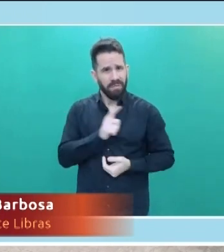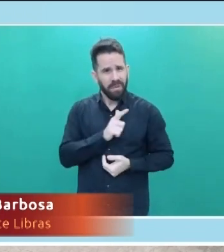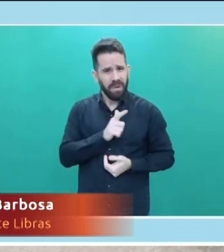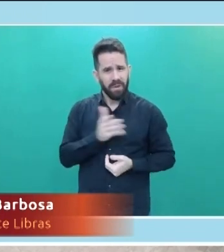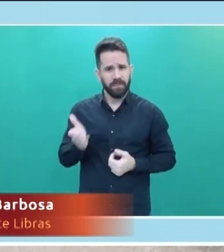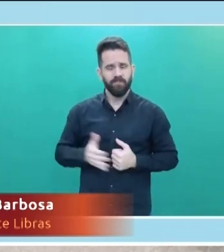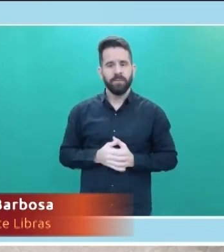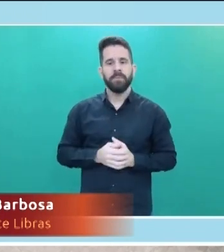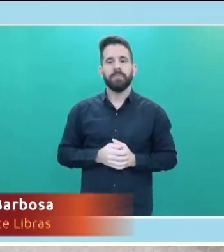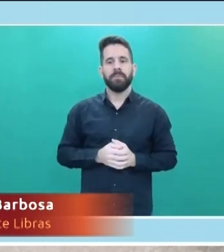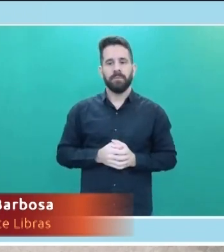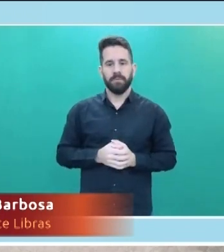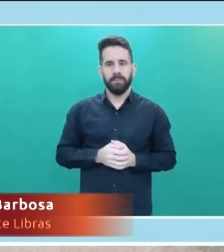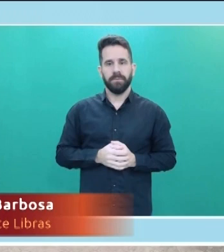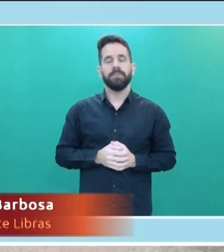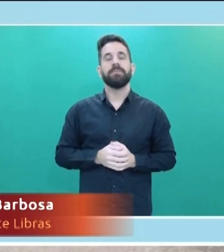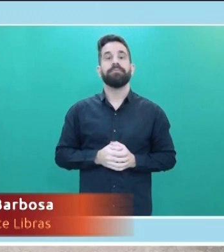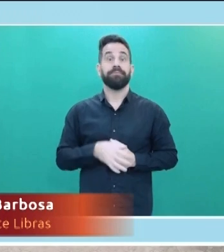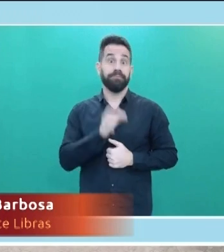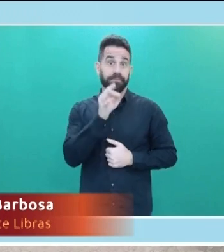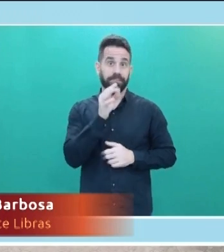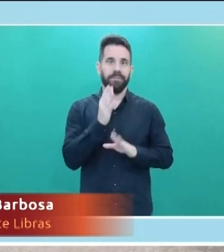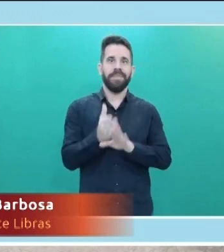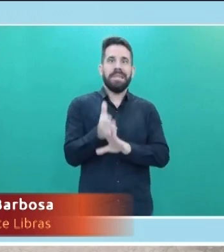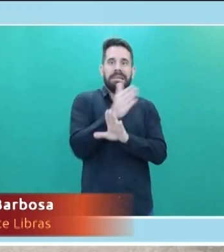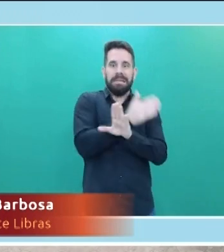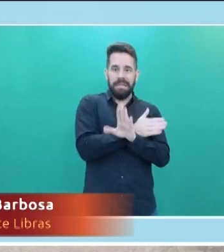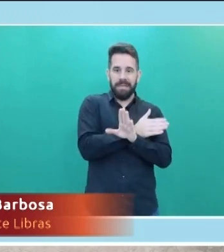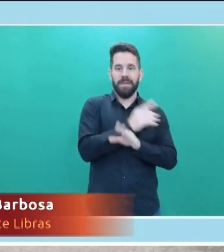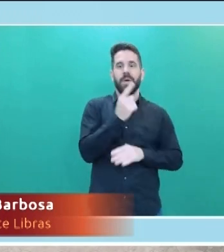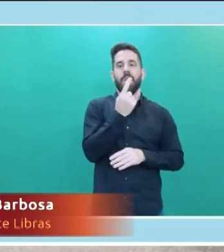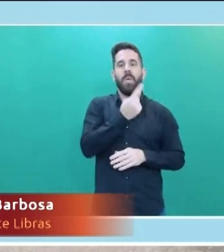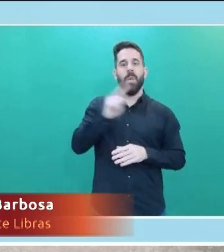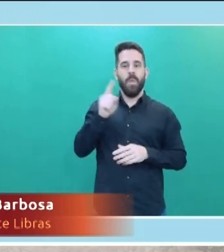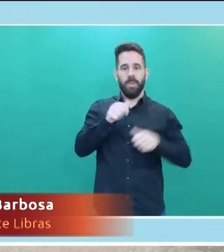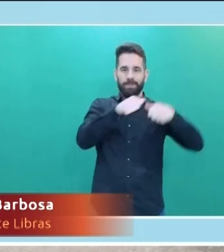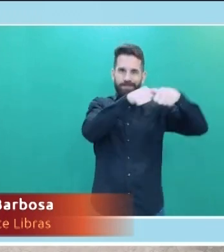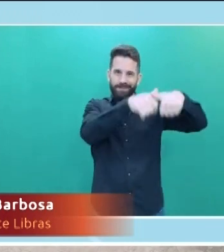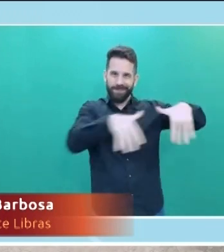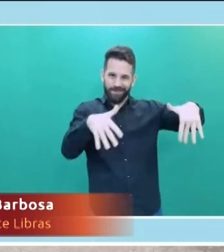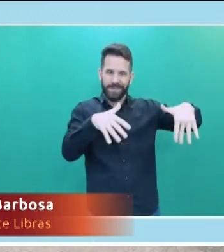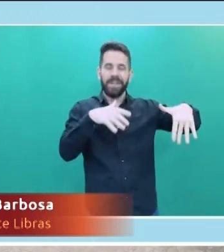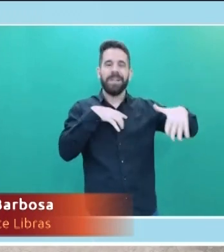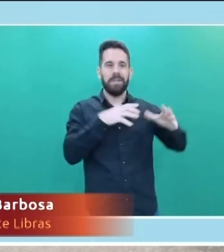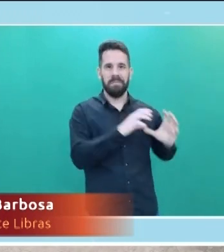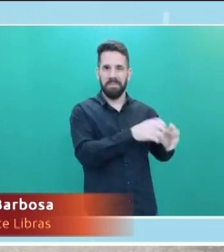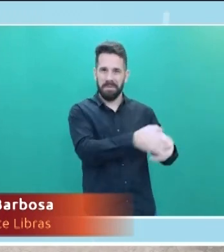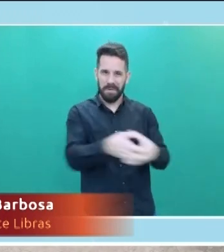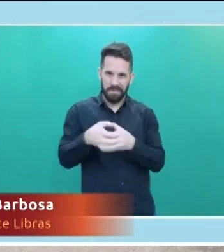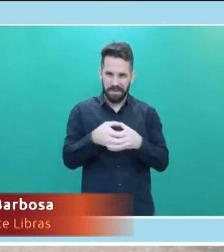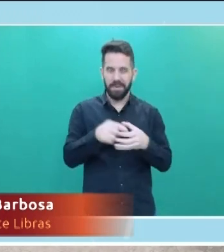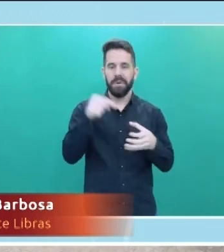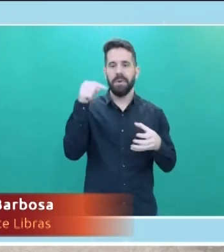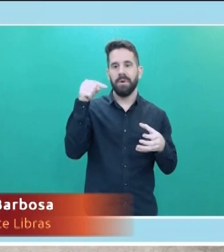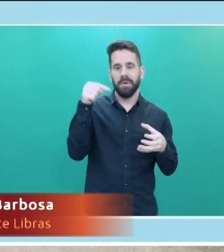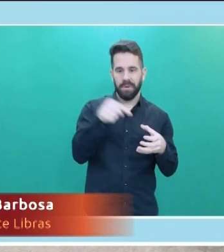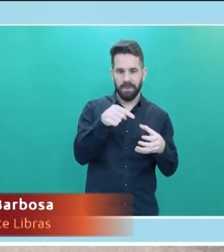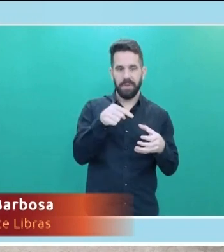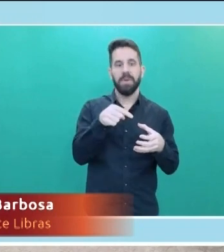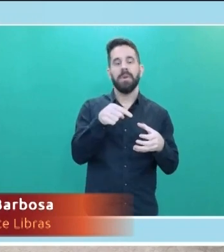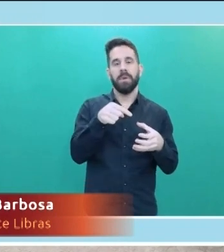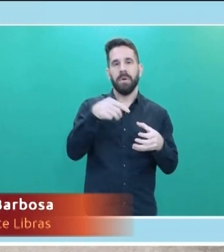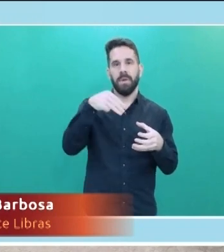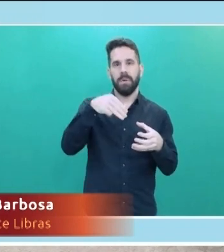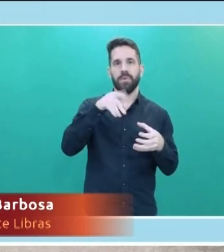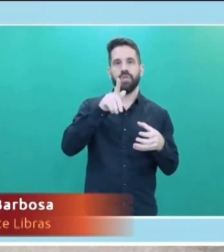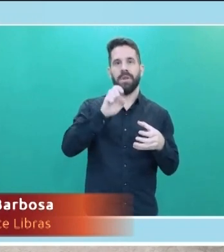Então, eu vou primeiro finalizar, né, sobre a outra subcultura que está ligada também à manosfera, são os MGTOWs, né,